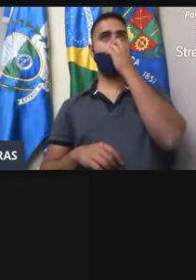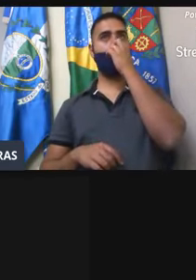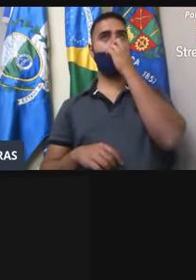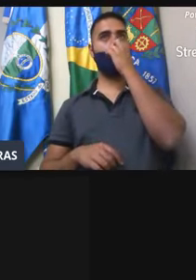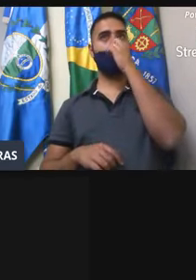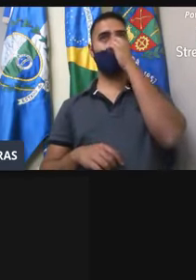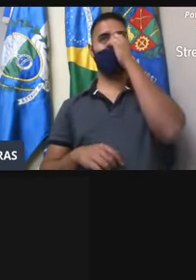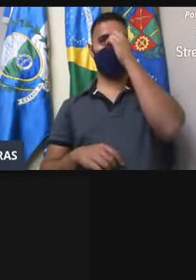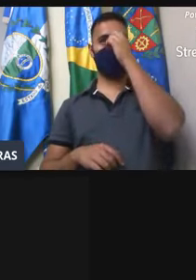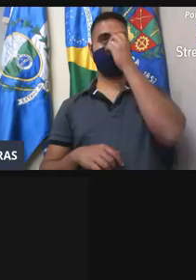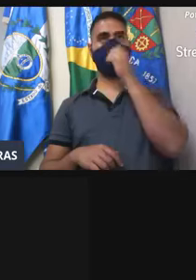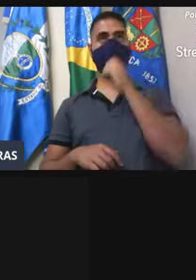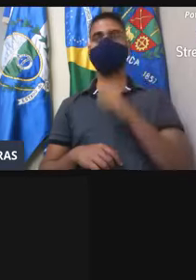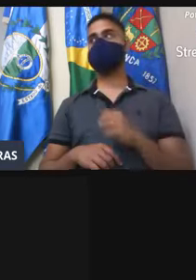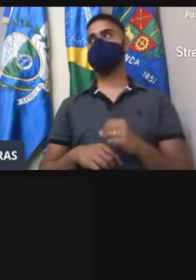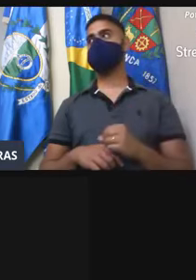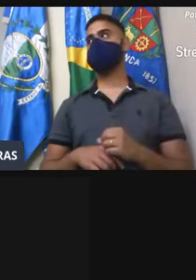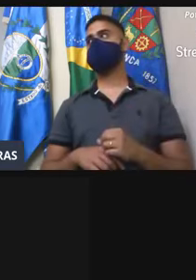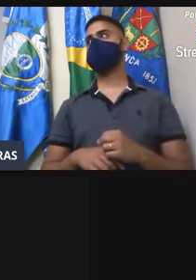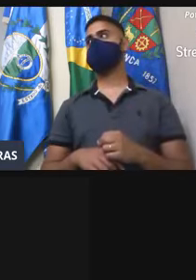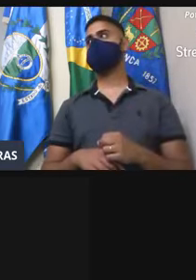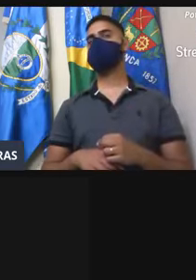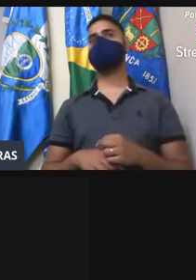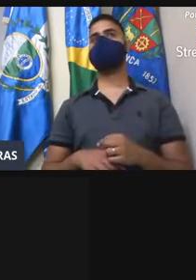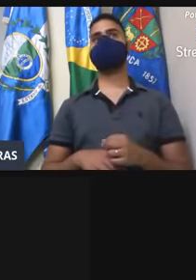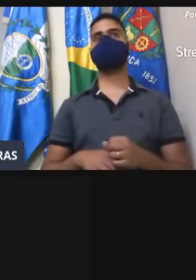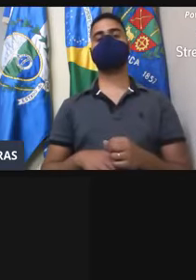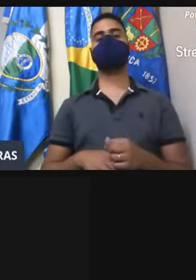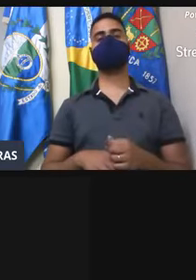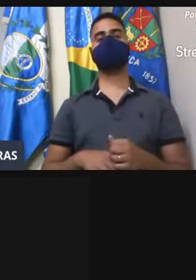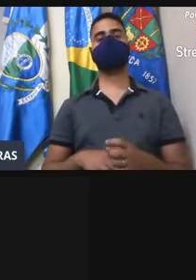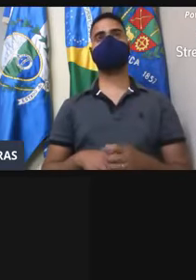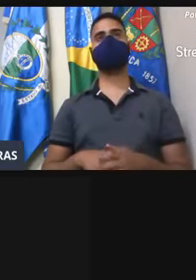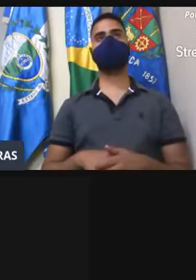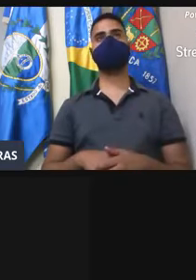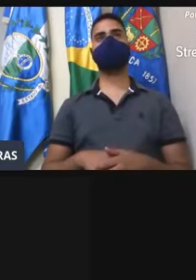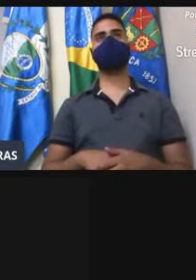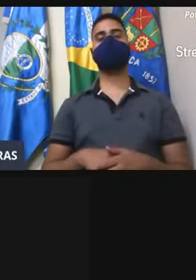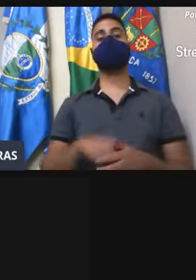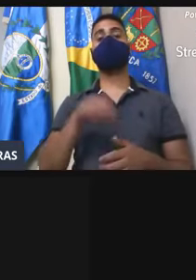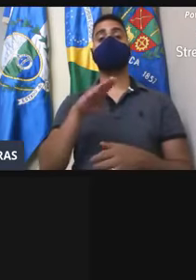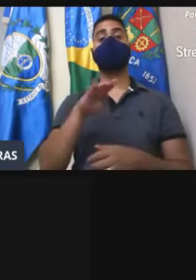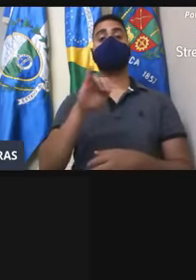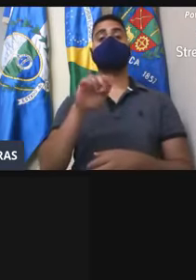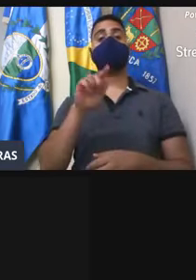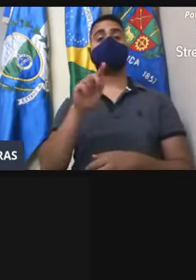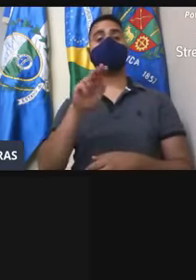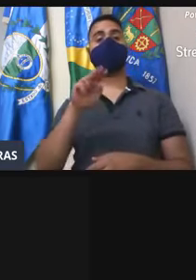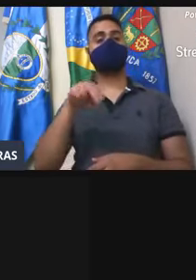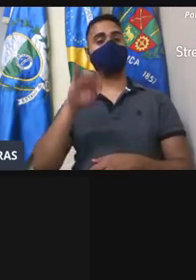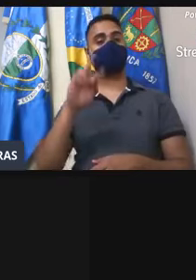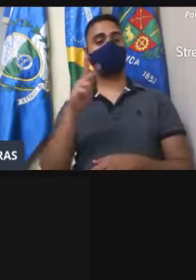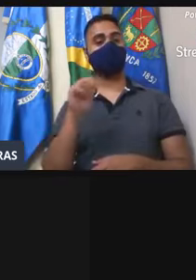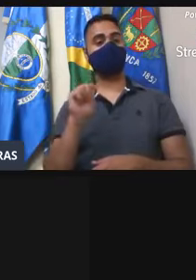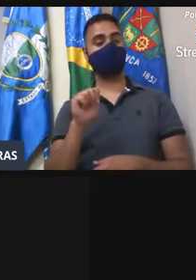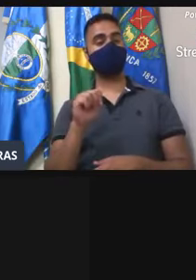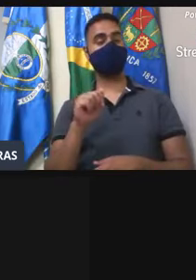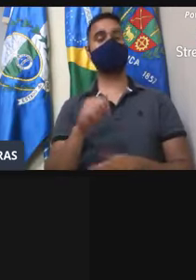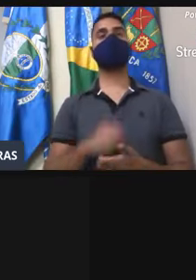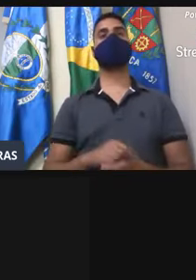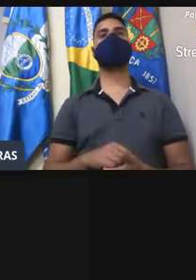Pela ordem, vereador. Não é na Varginha, não, na Biquinha. Perdão, vereador. É, na Biquinha, bairro sentido Rio das